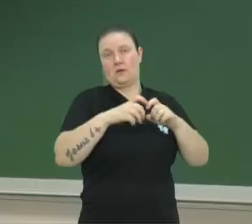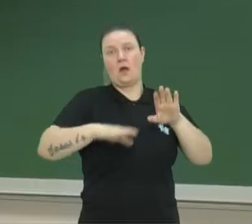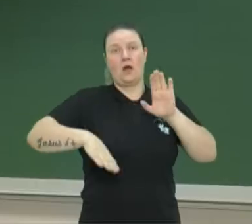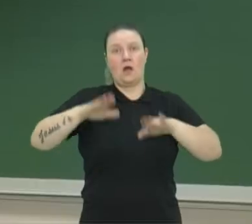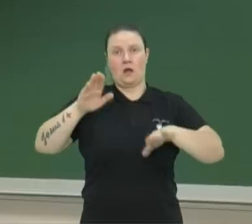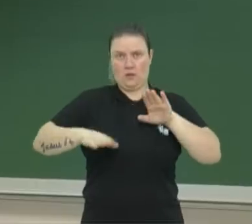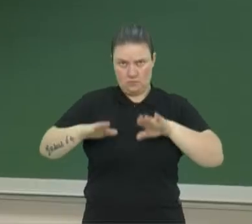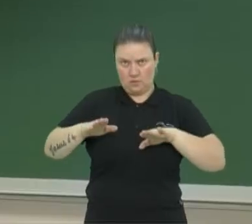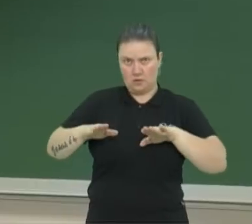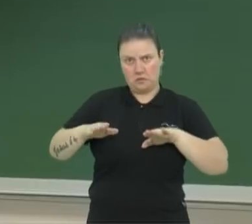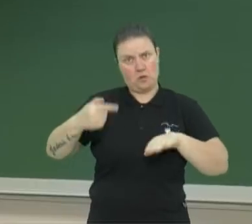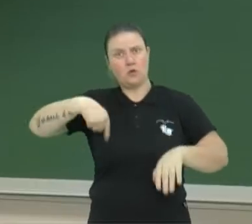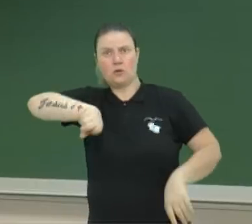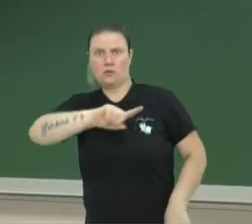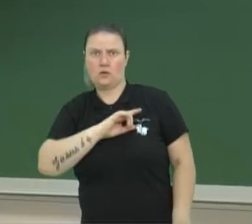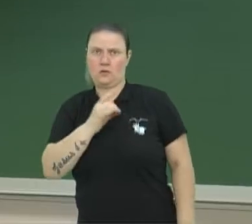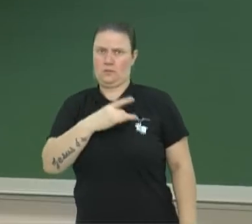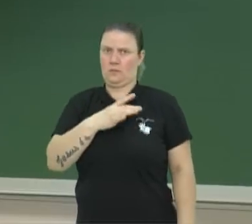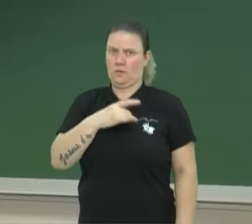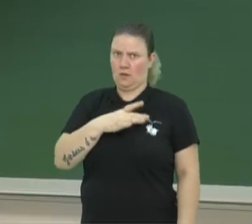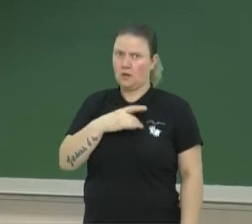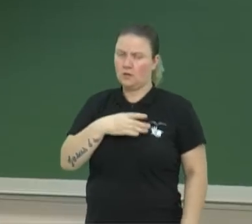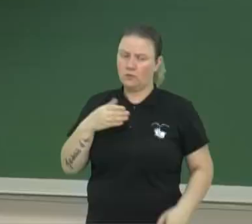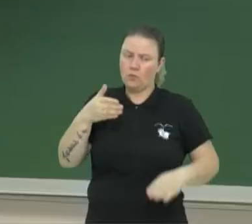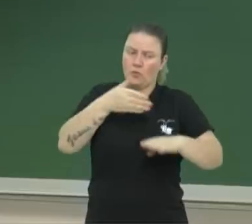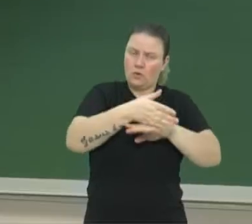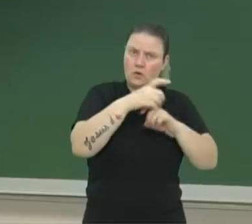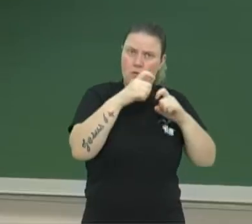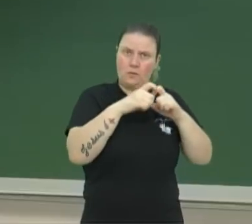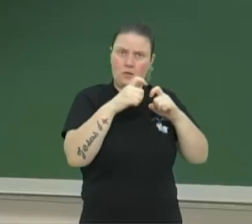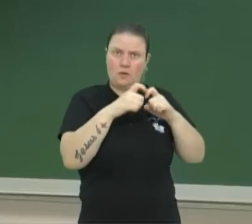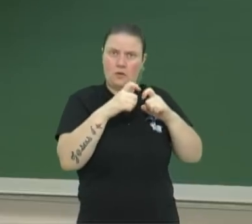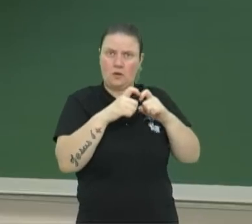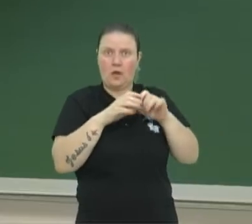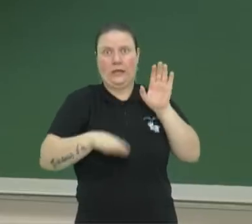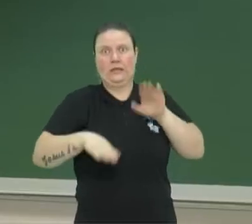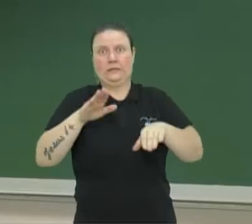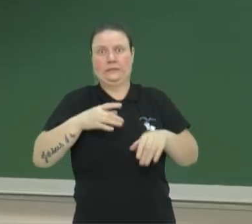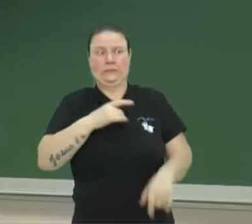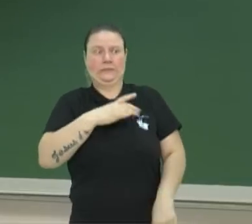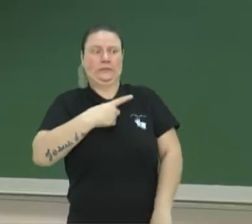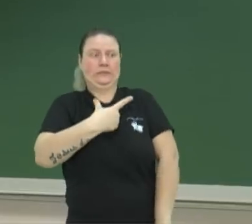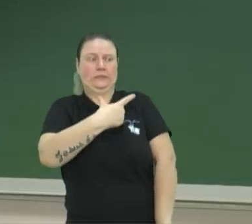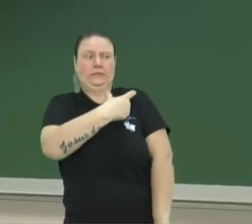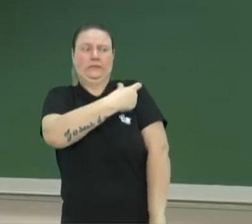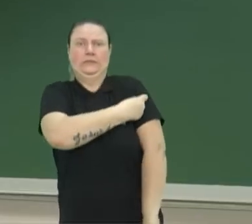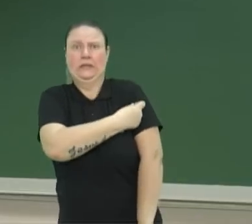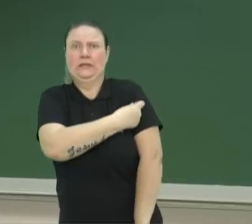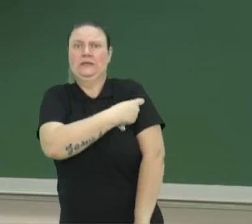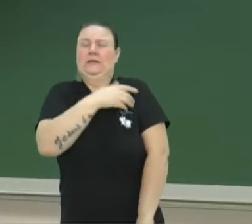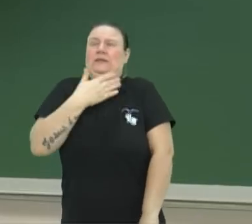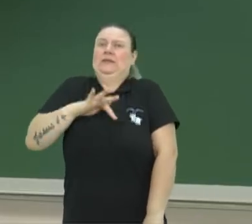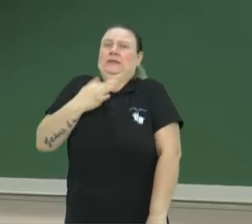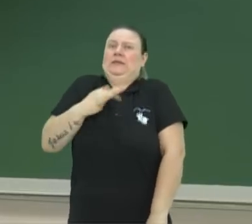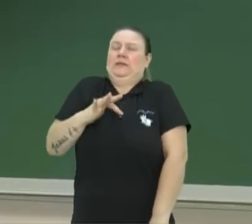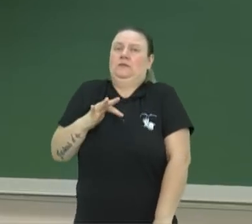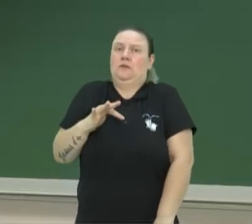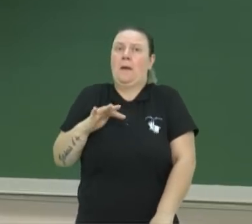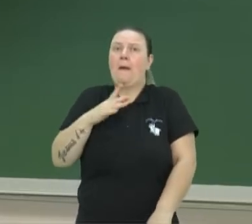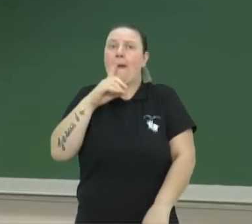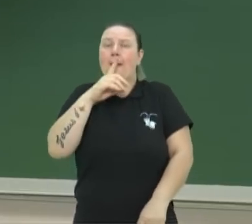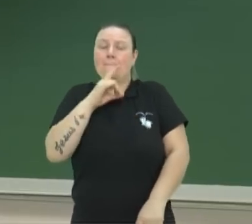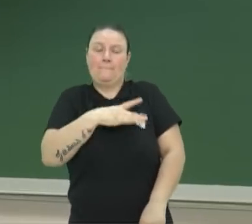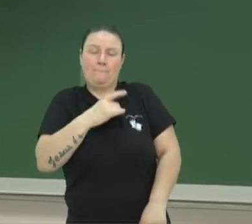tem medo de ir ao médico, enfrentar alguma situação, né? Talvez medo de injeção, medo de ficar internado, né? É